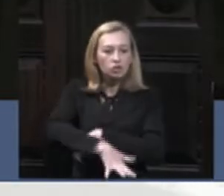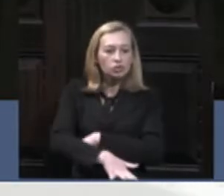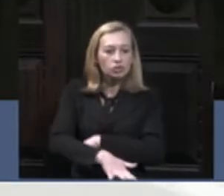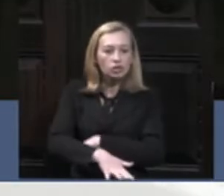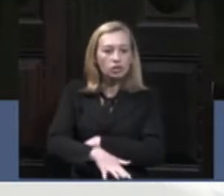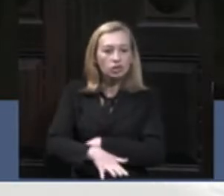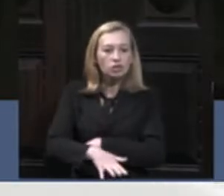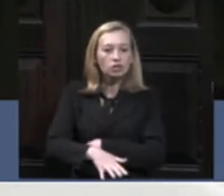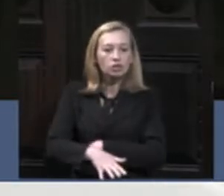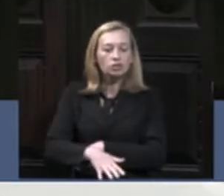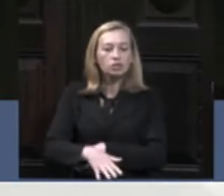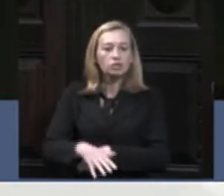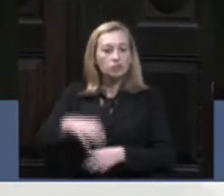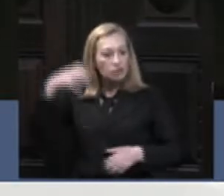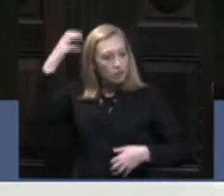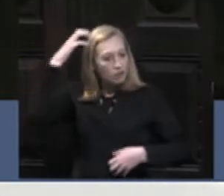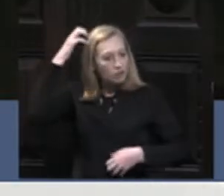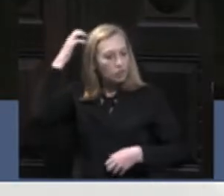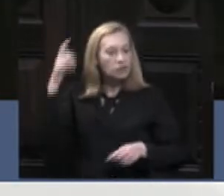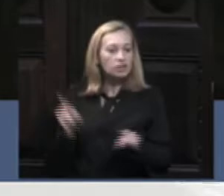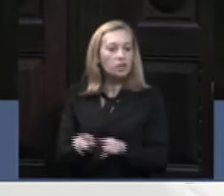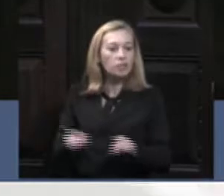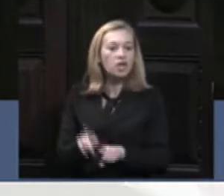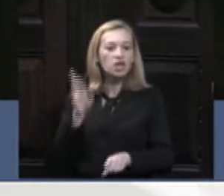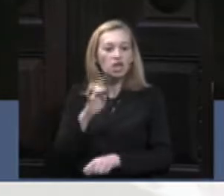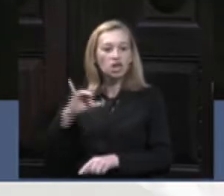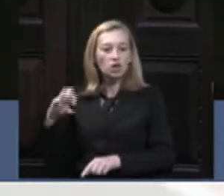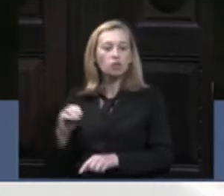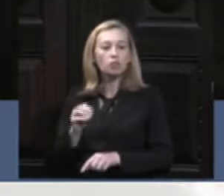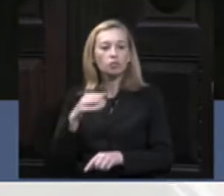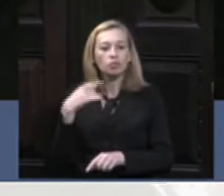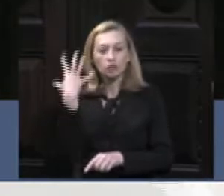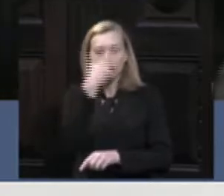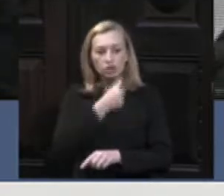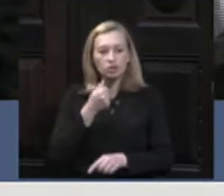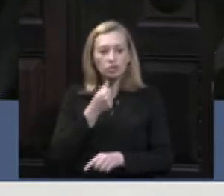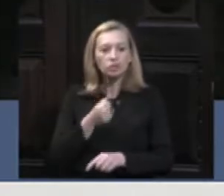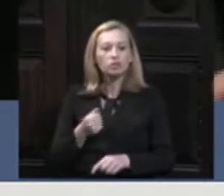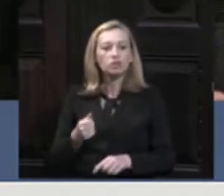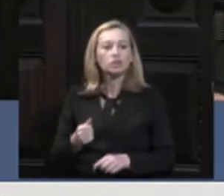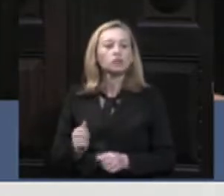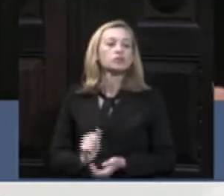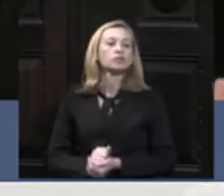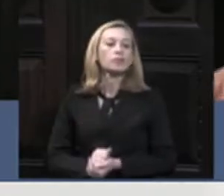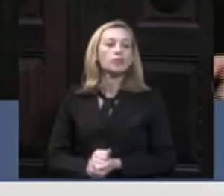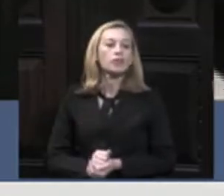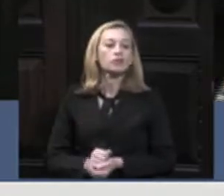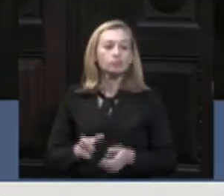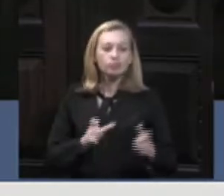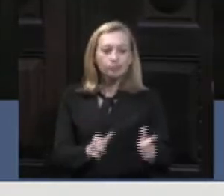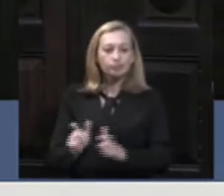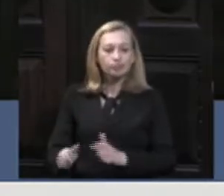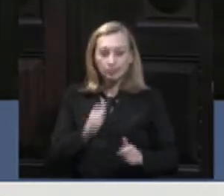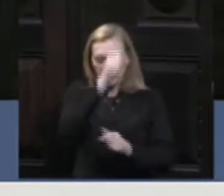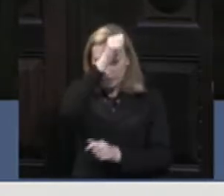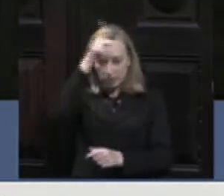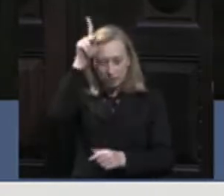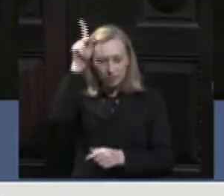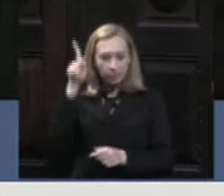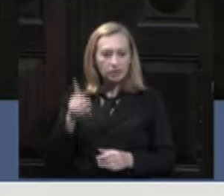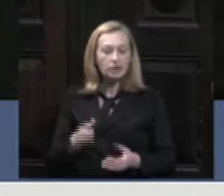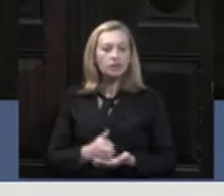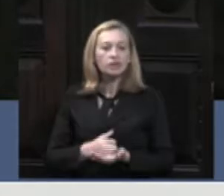Rio Bonito são municípios limítrofes entre a